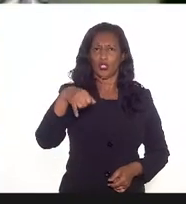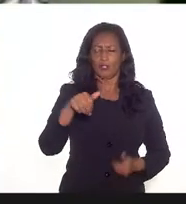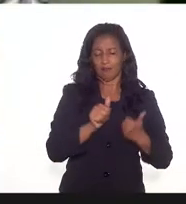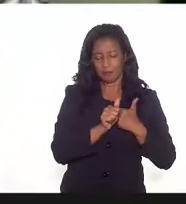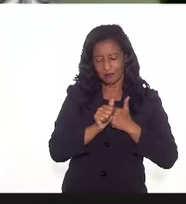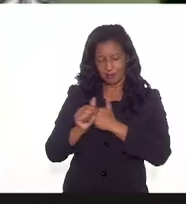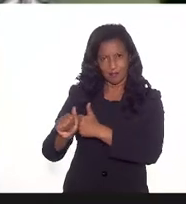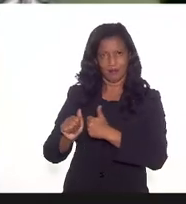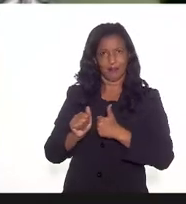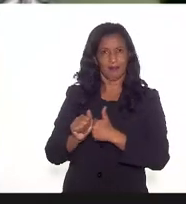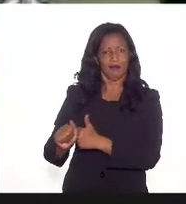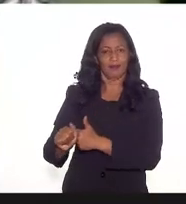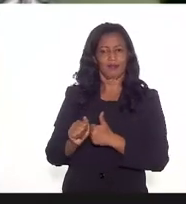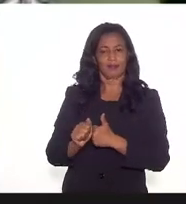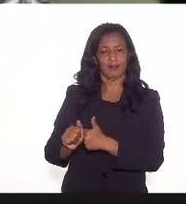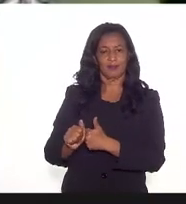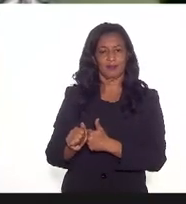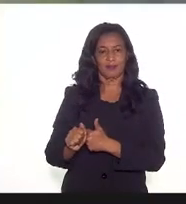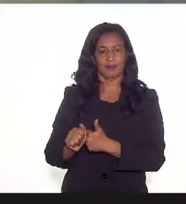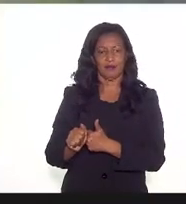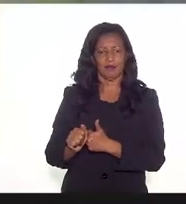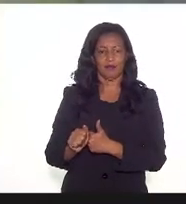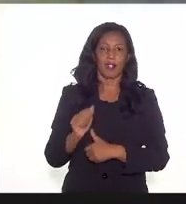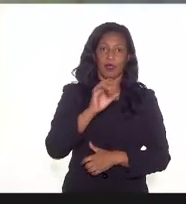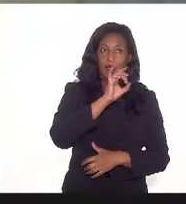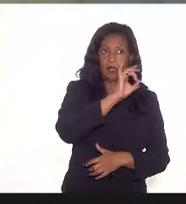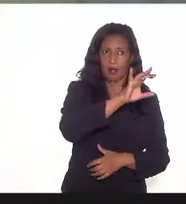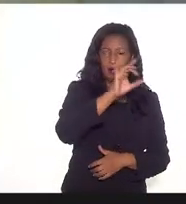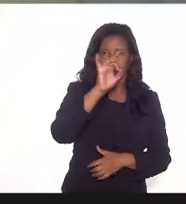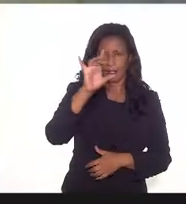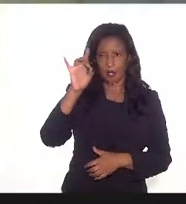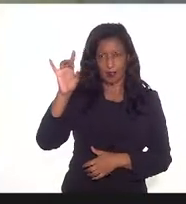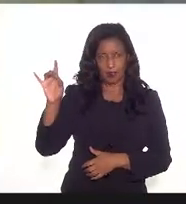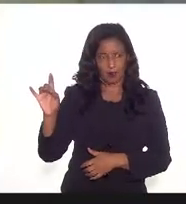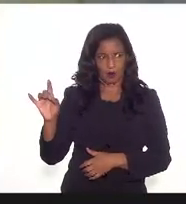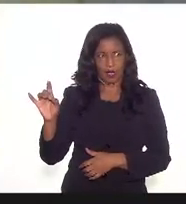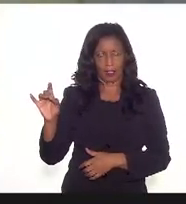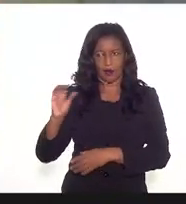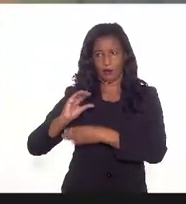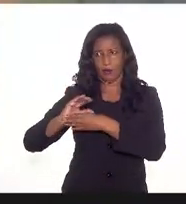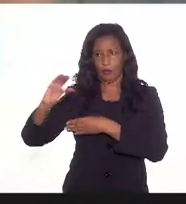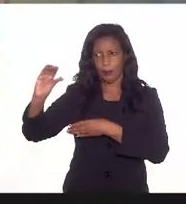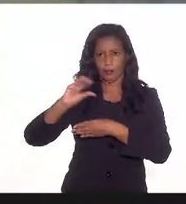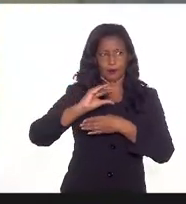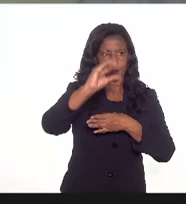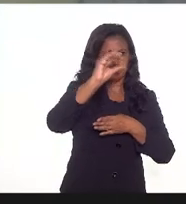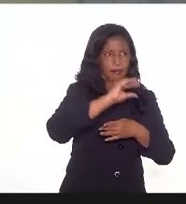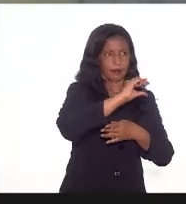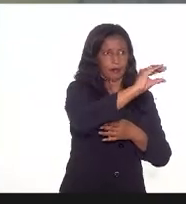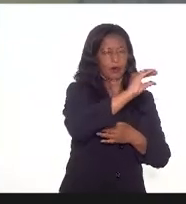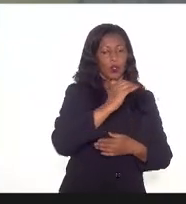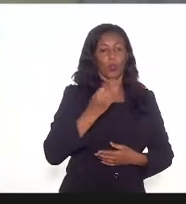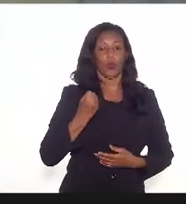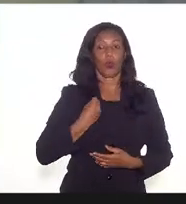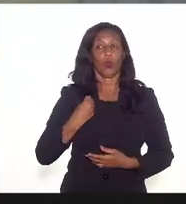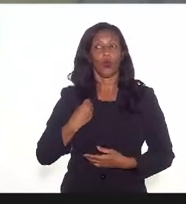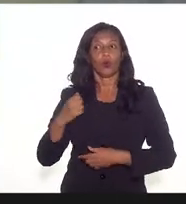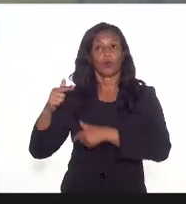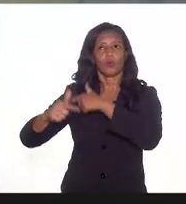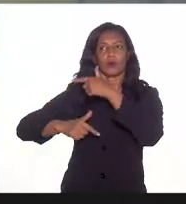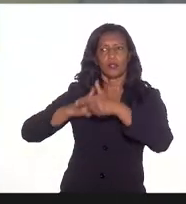acompanha, né, em cada benefício concedido, o número de empregos